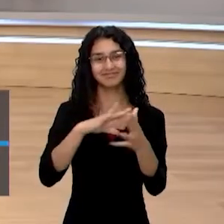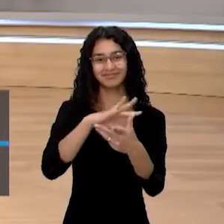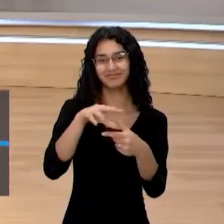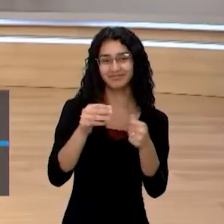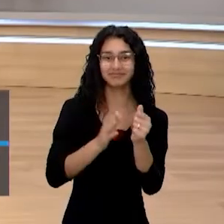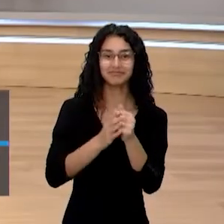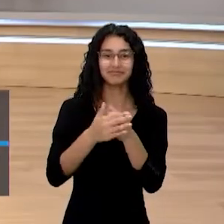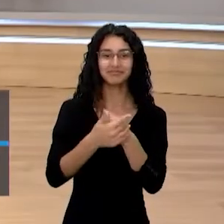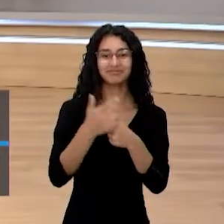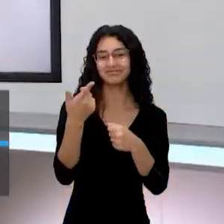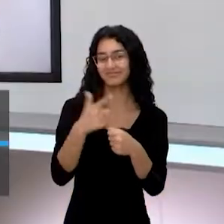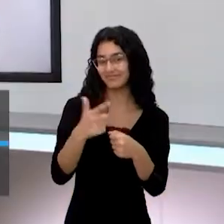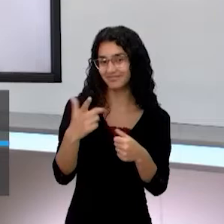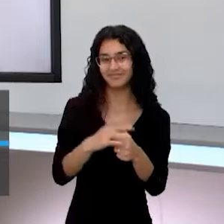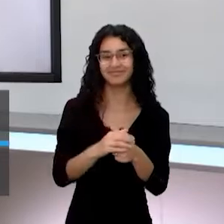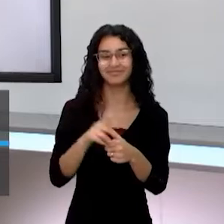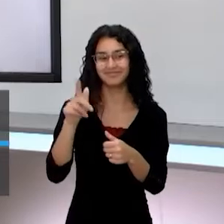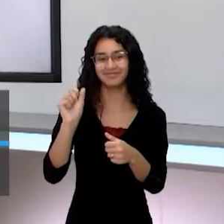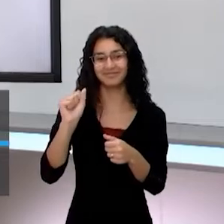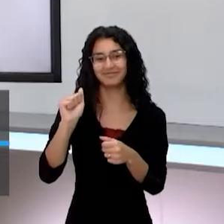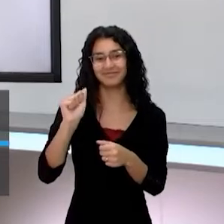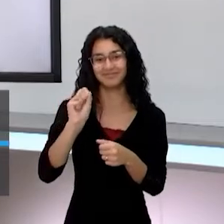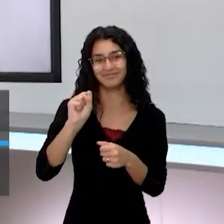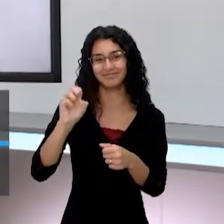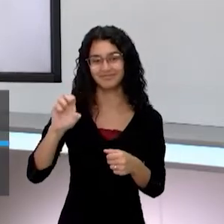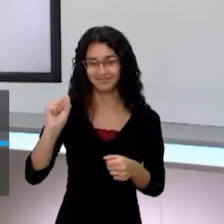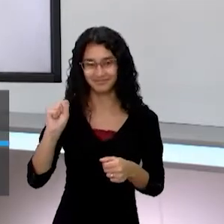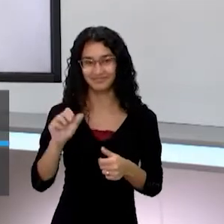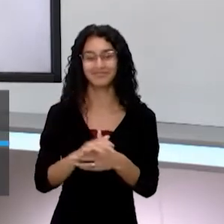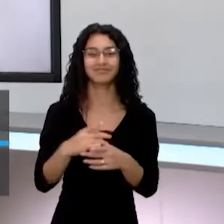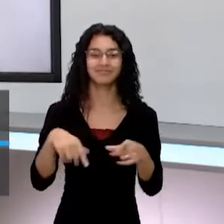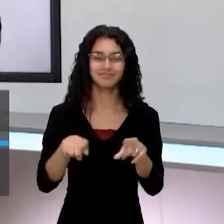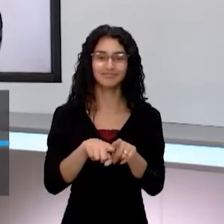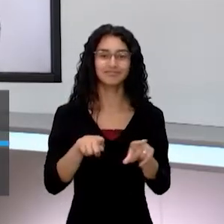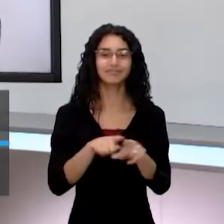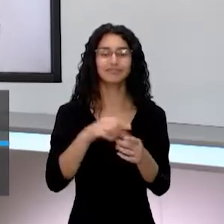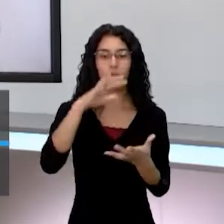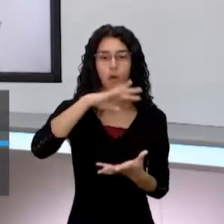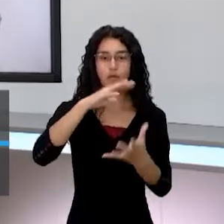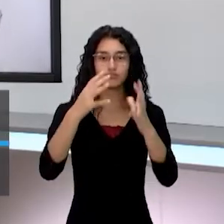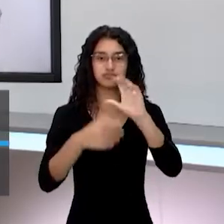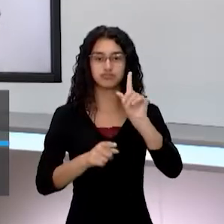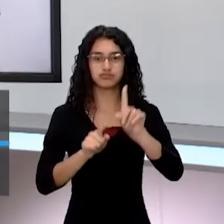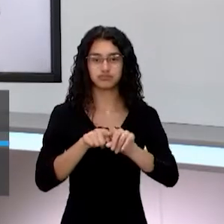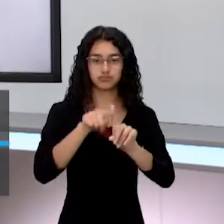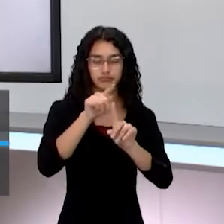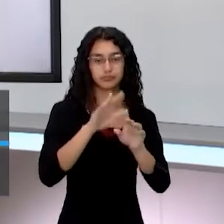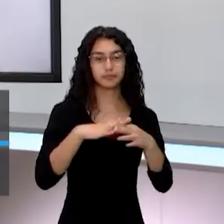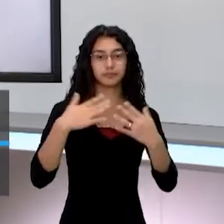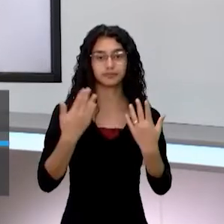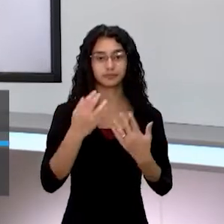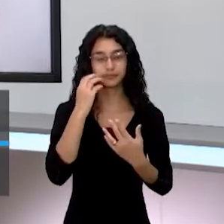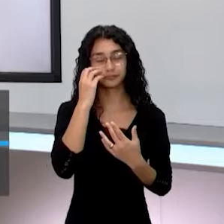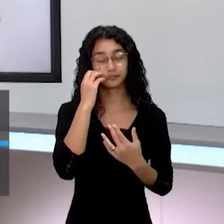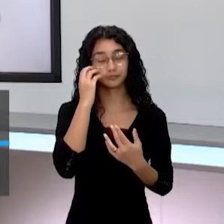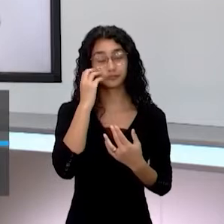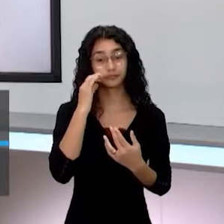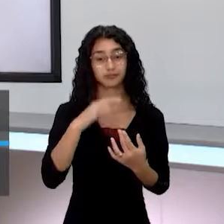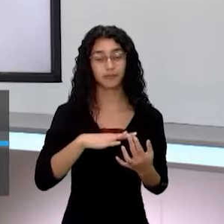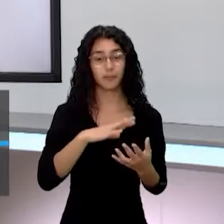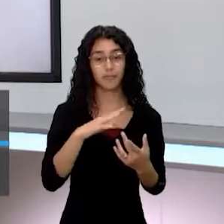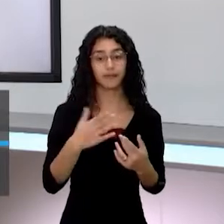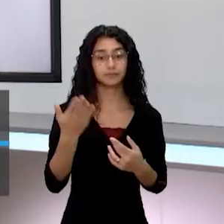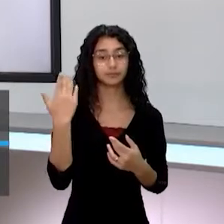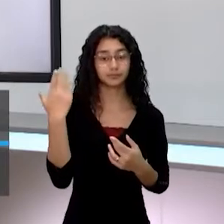questão dos gases, a questão do manter a temperatura média da Terra, porque tem dos gases de estufa. Mas, nem que a gente estive nos planetas terrestres,